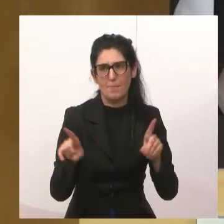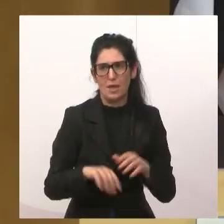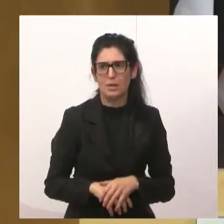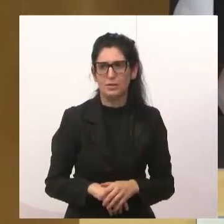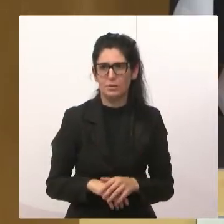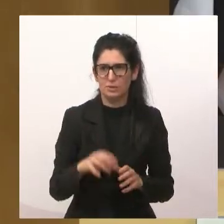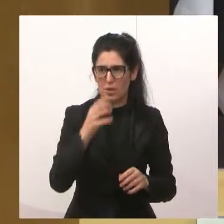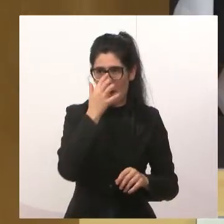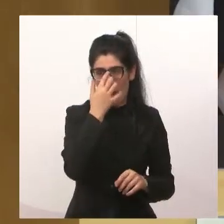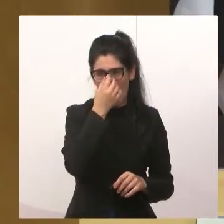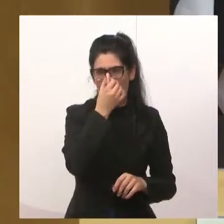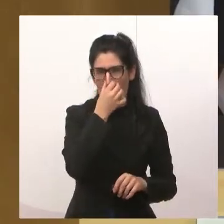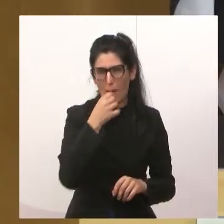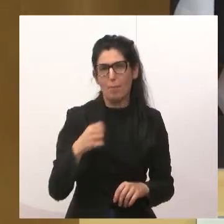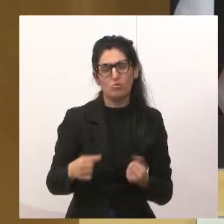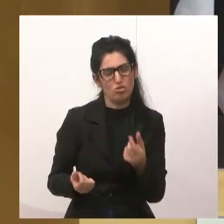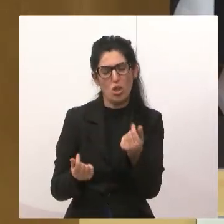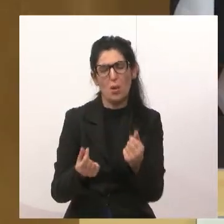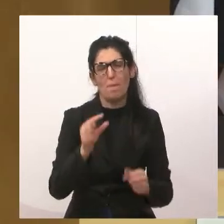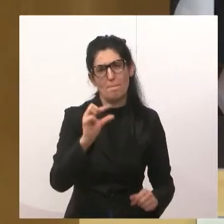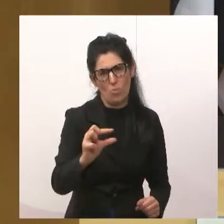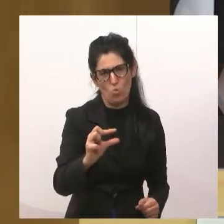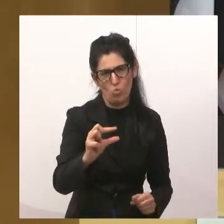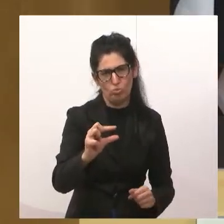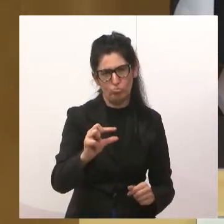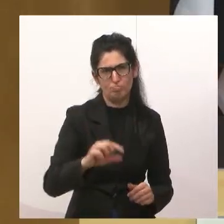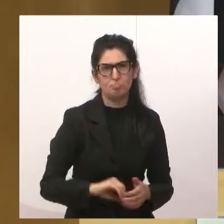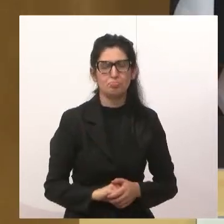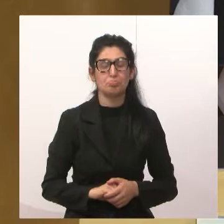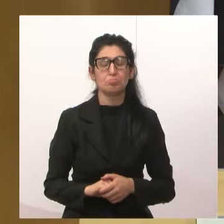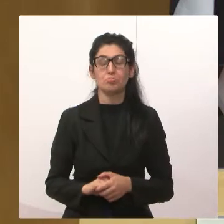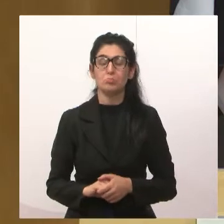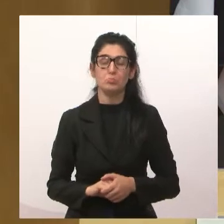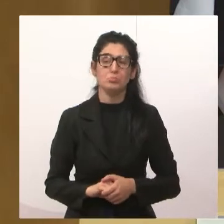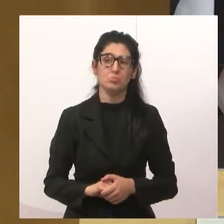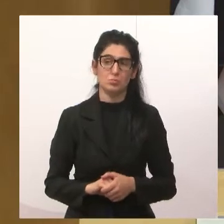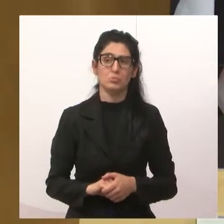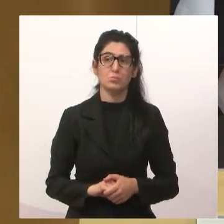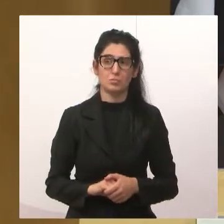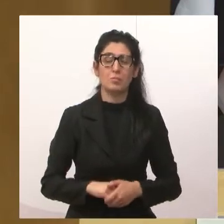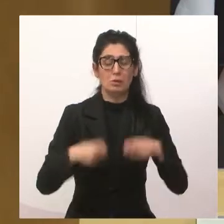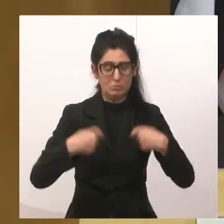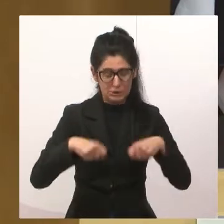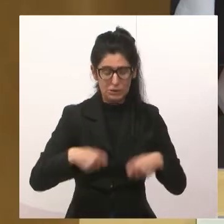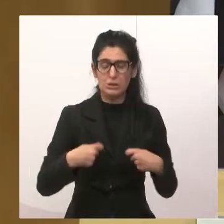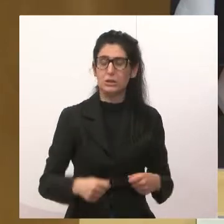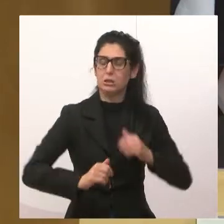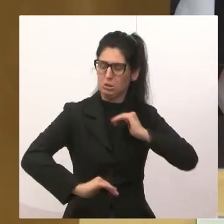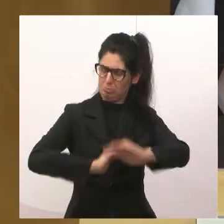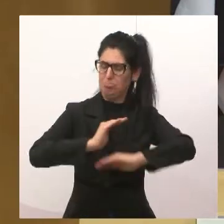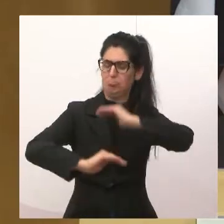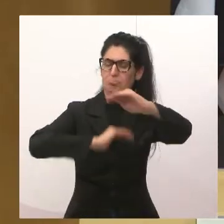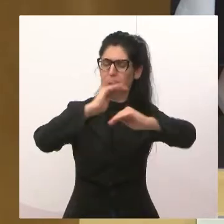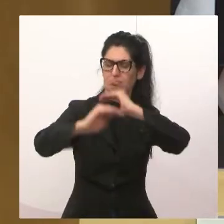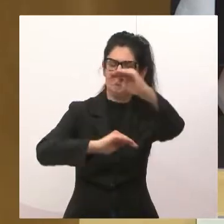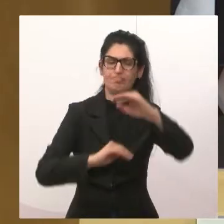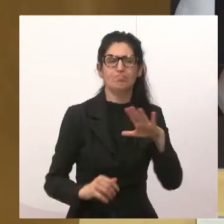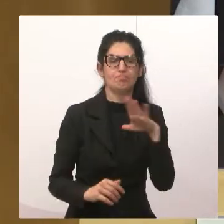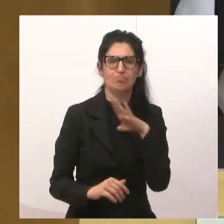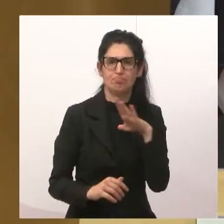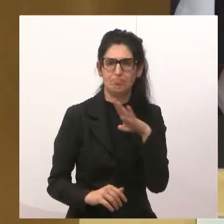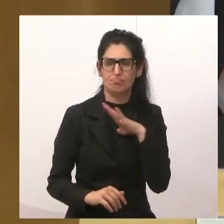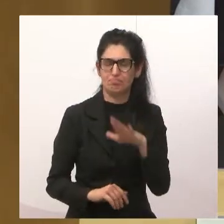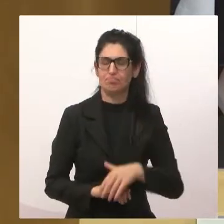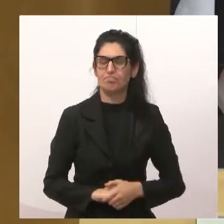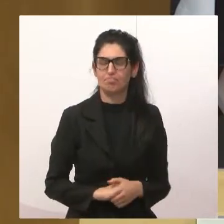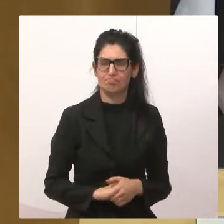tímido esses investimentos para a pessoa idosa, e isso precisa avançar no nosso município, por conta de